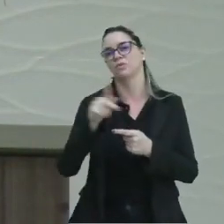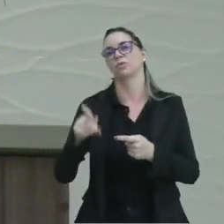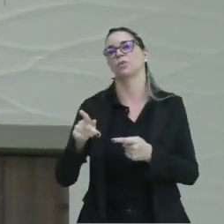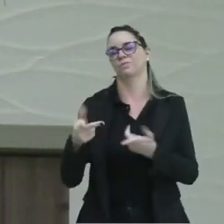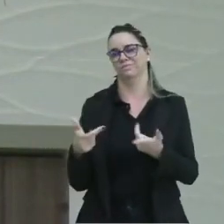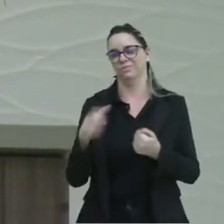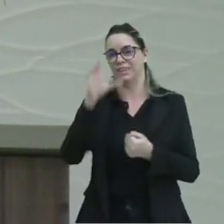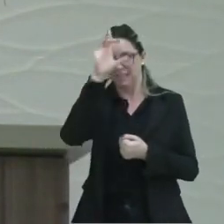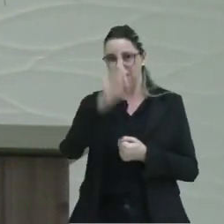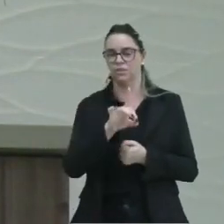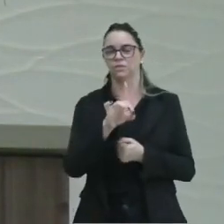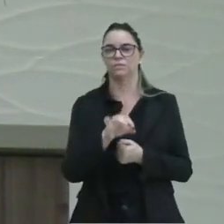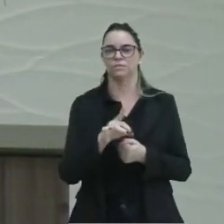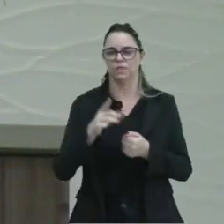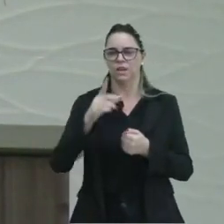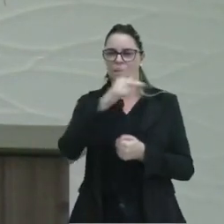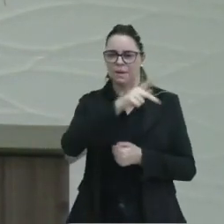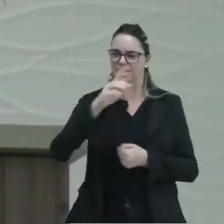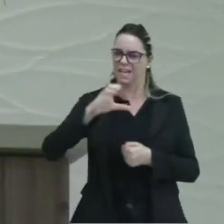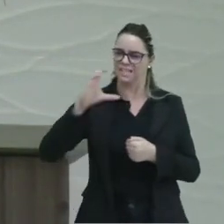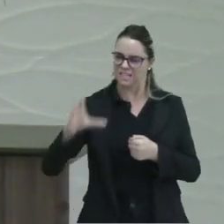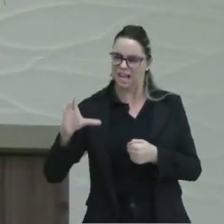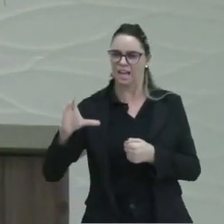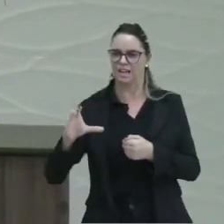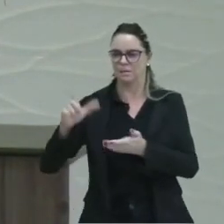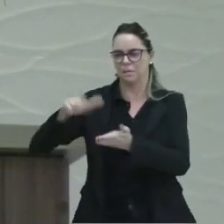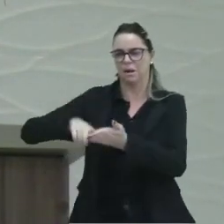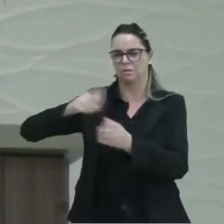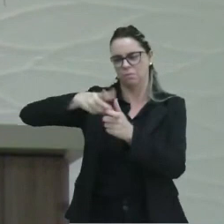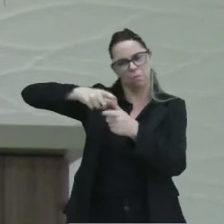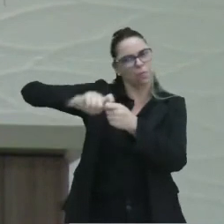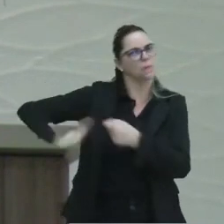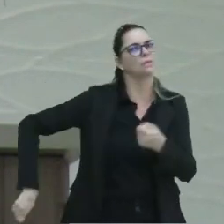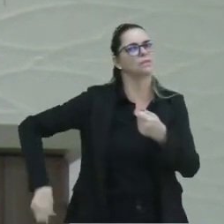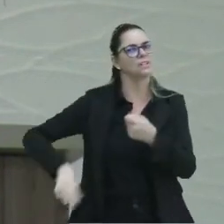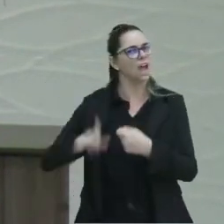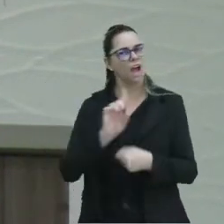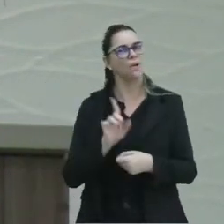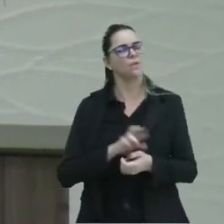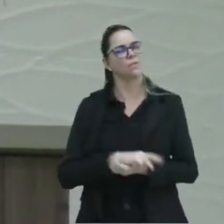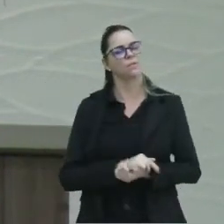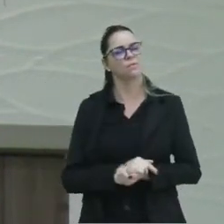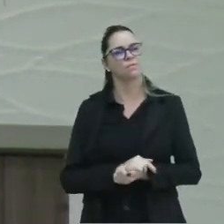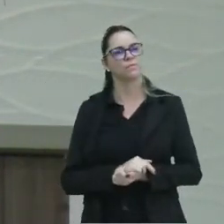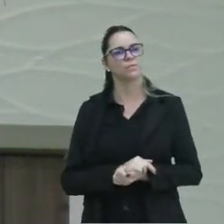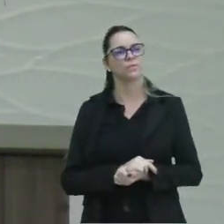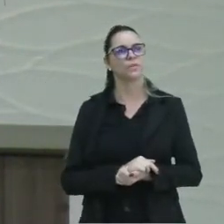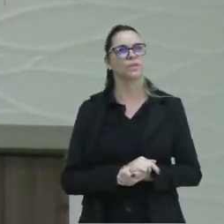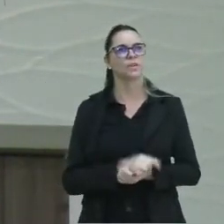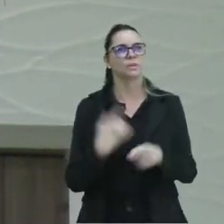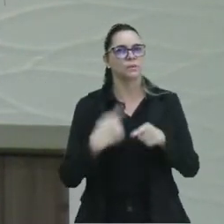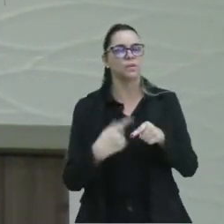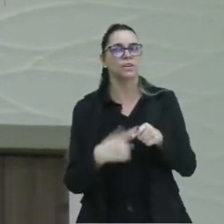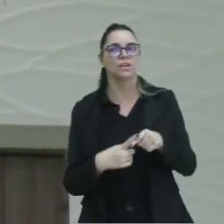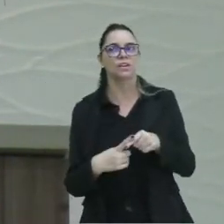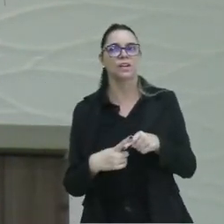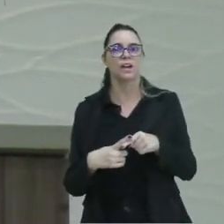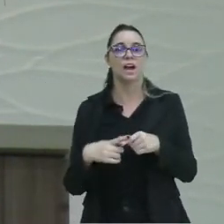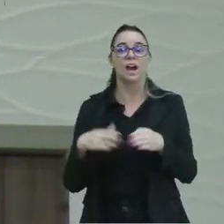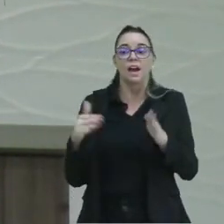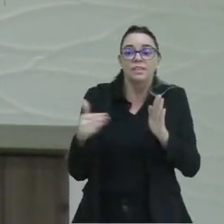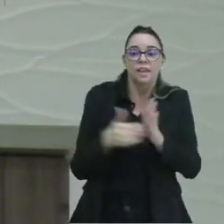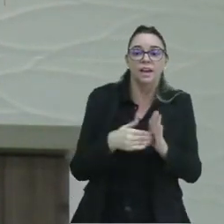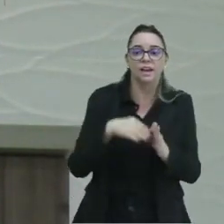quer que rasgue uma conquista de mais de 10 anos. A gente quer que continue tendo um reajuste do professor, como vinha tendo até o ano